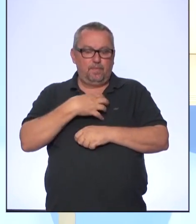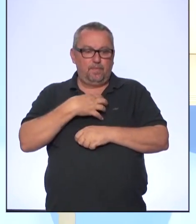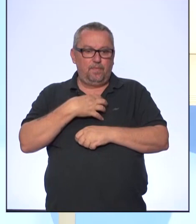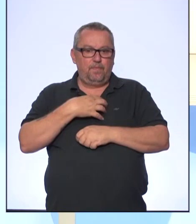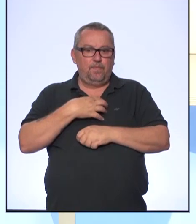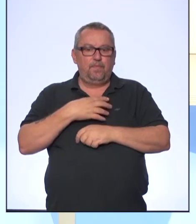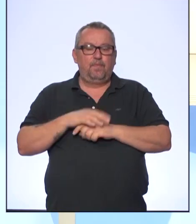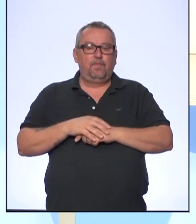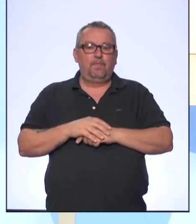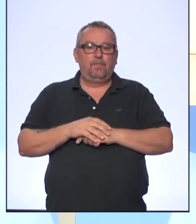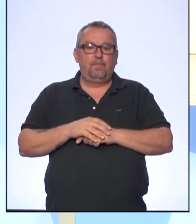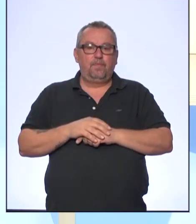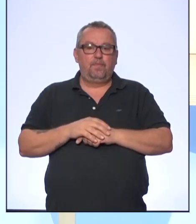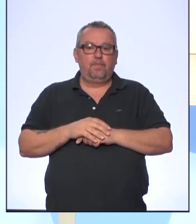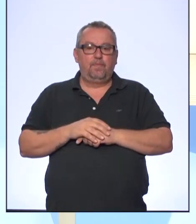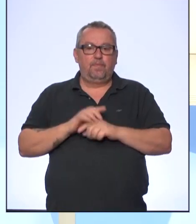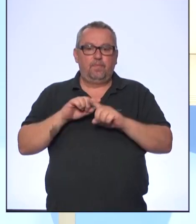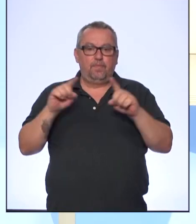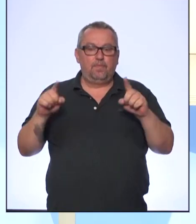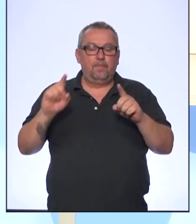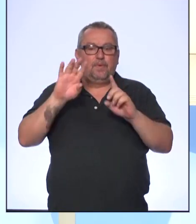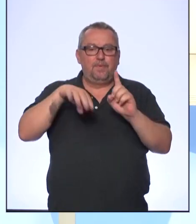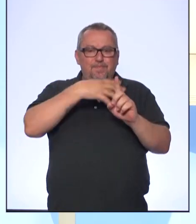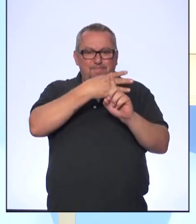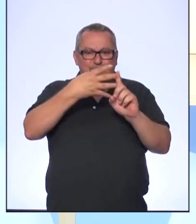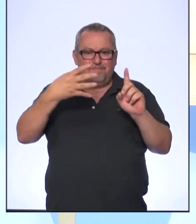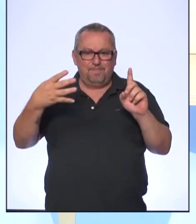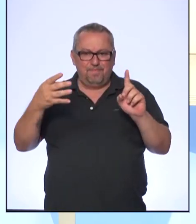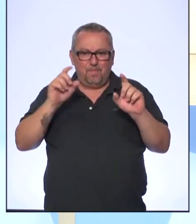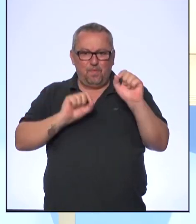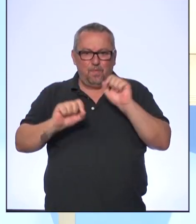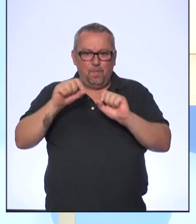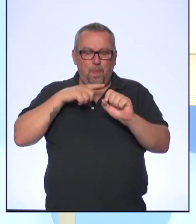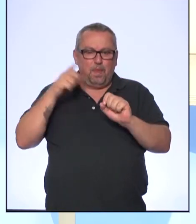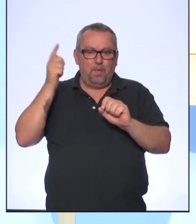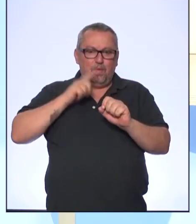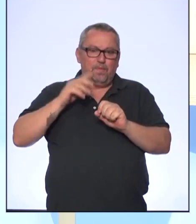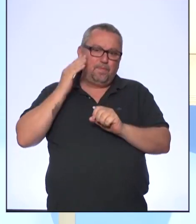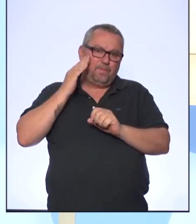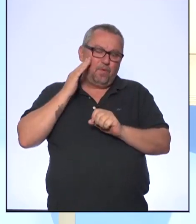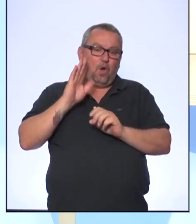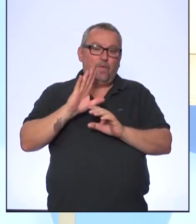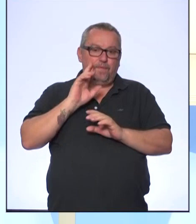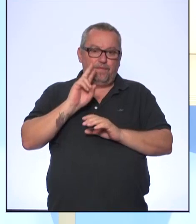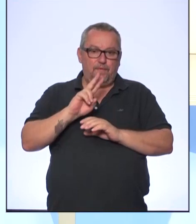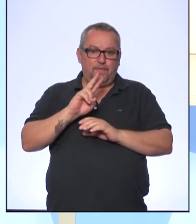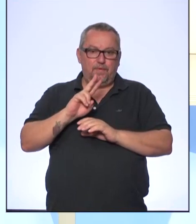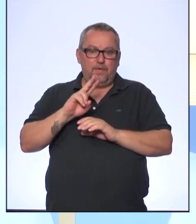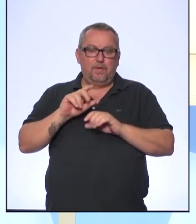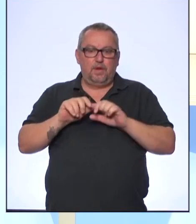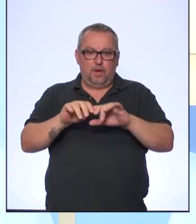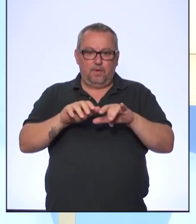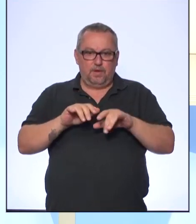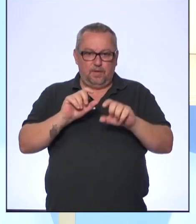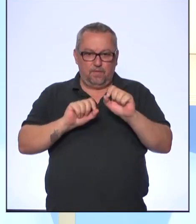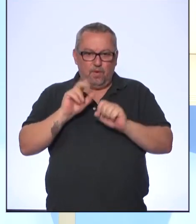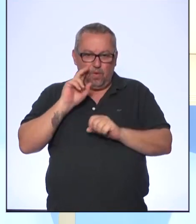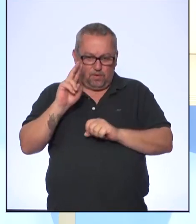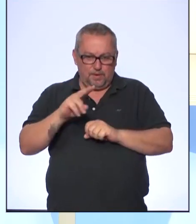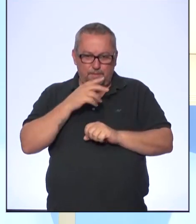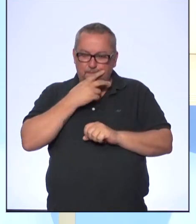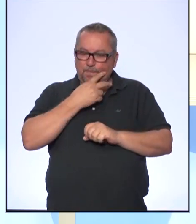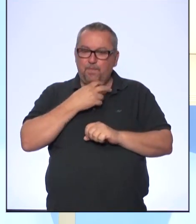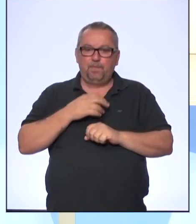equação. Só que essa planilha eletrônica, ela só entende essa equação da seguinte forma. Eu escrevo o seguinte, olha aí na